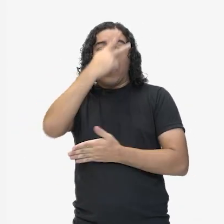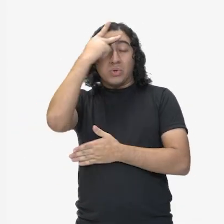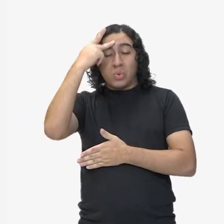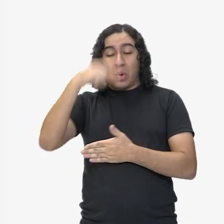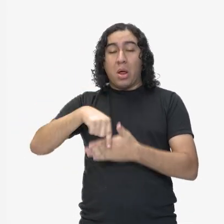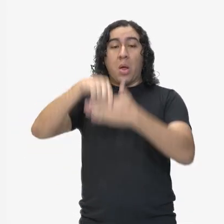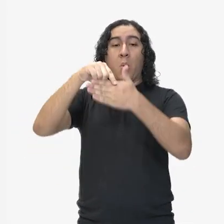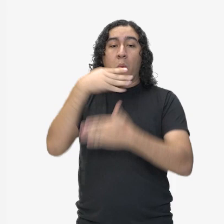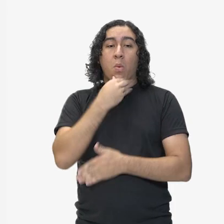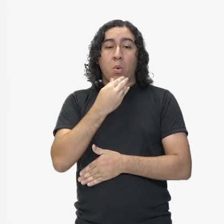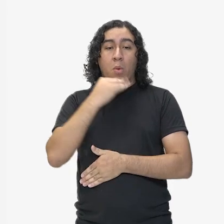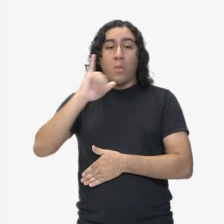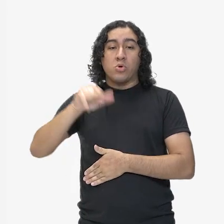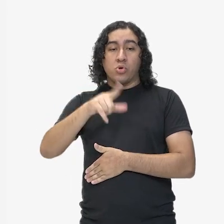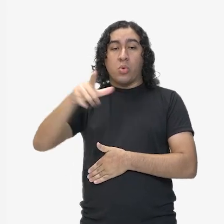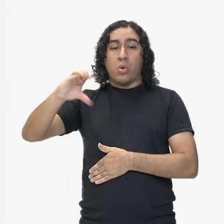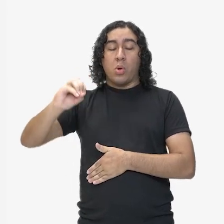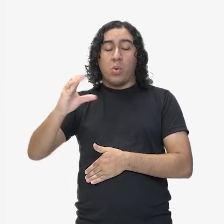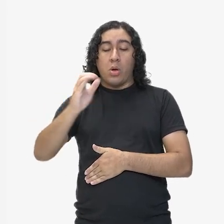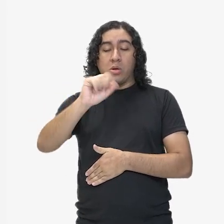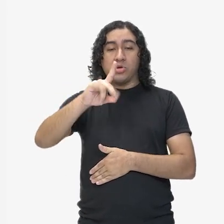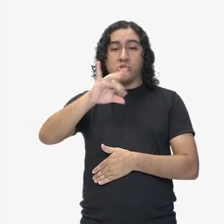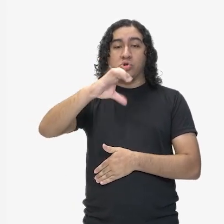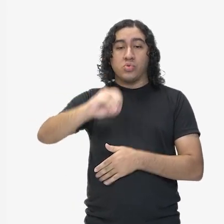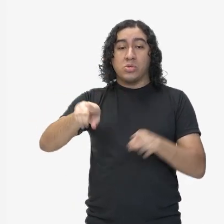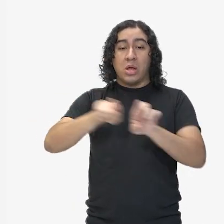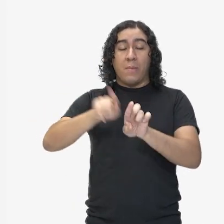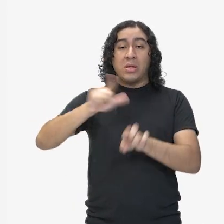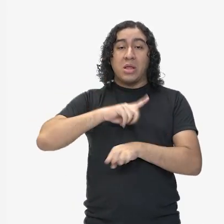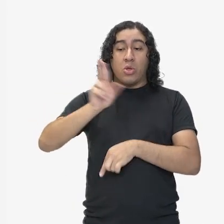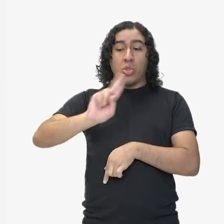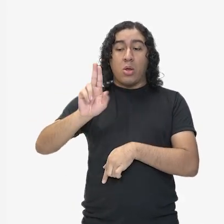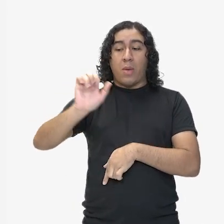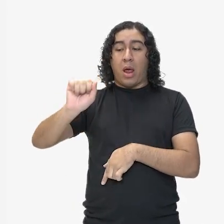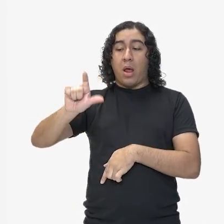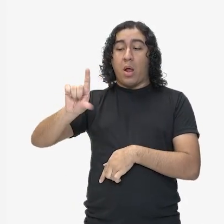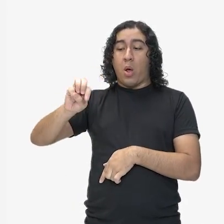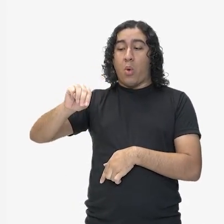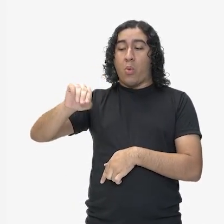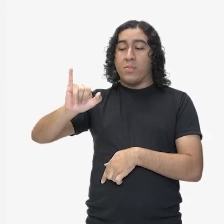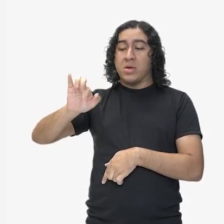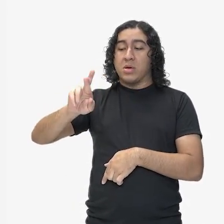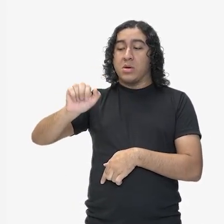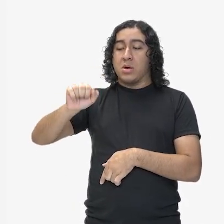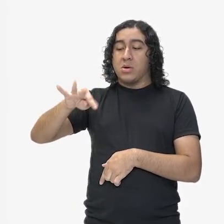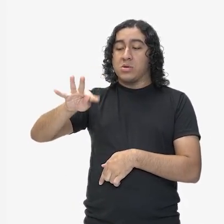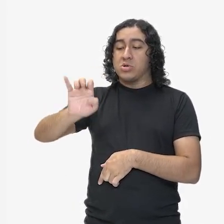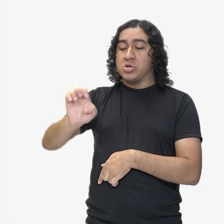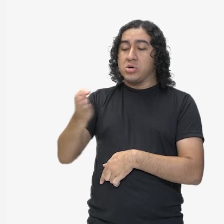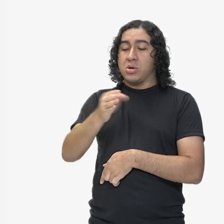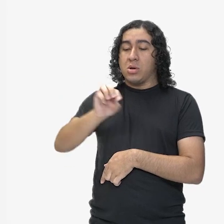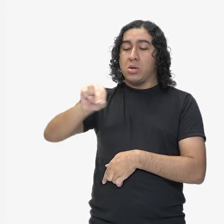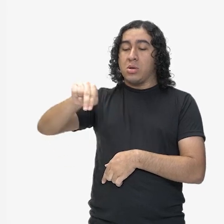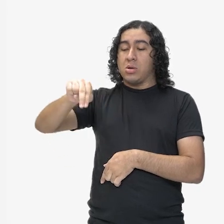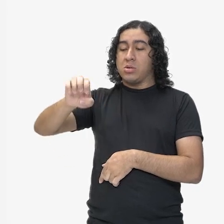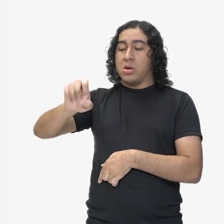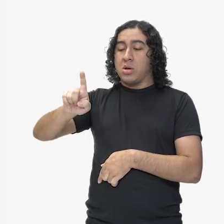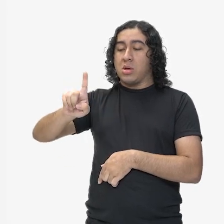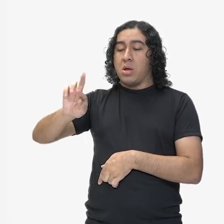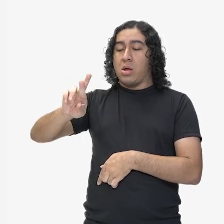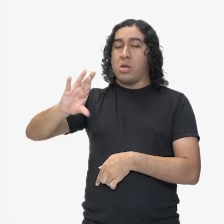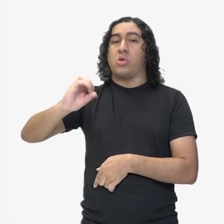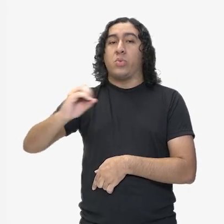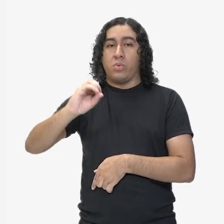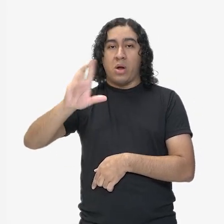João Cândido Felisberto, também chamado de Almirante Negro, né? Esse camarada aí foi aquele que conseguiu liderar